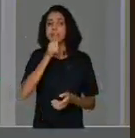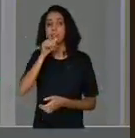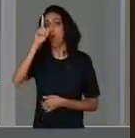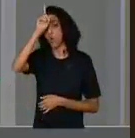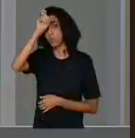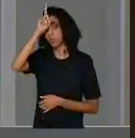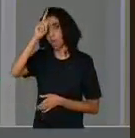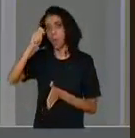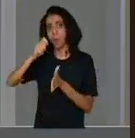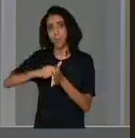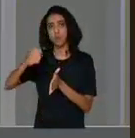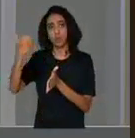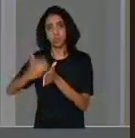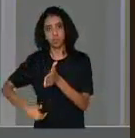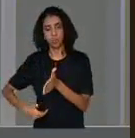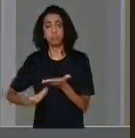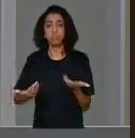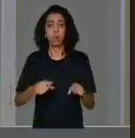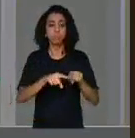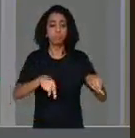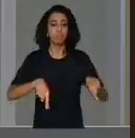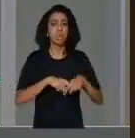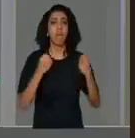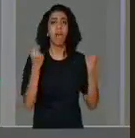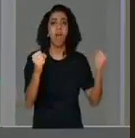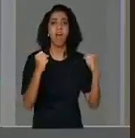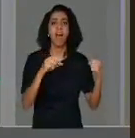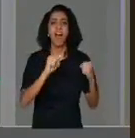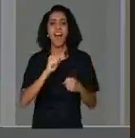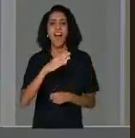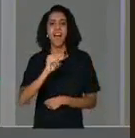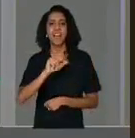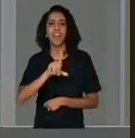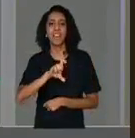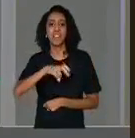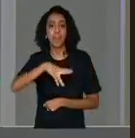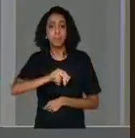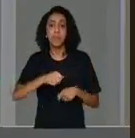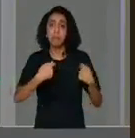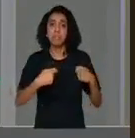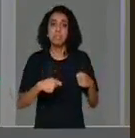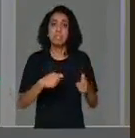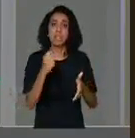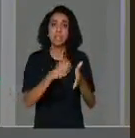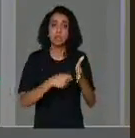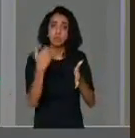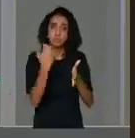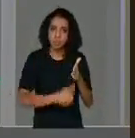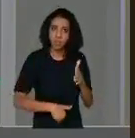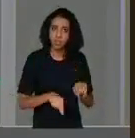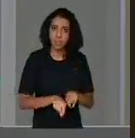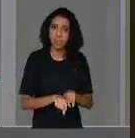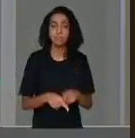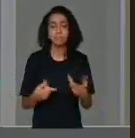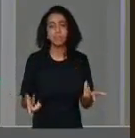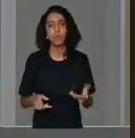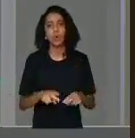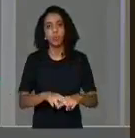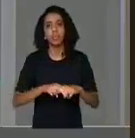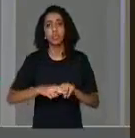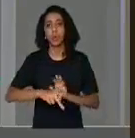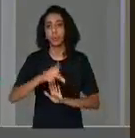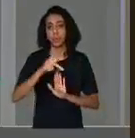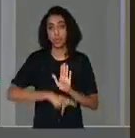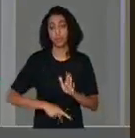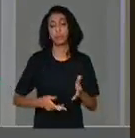que dialogam com saúde pública não têm o mesmo benefício? Apresentamos esse projeto e hoje, nesta